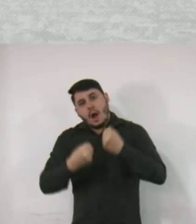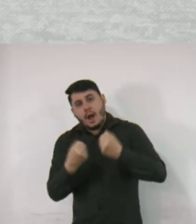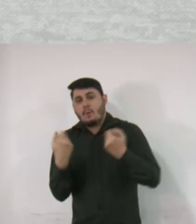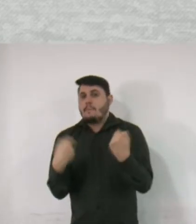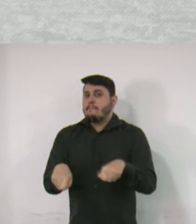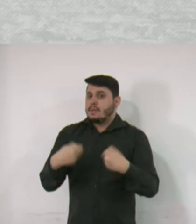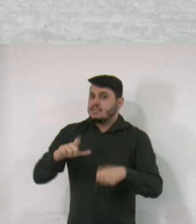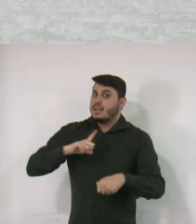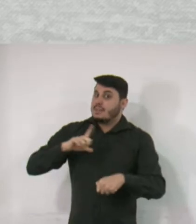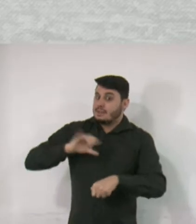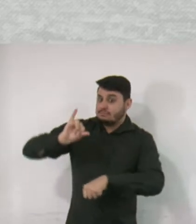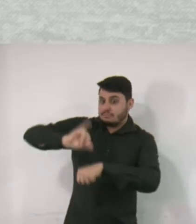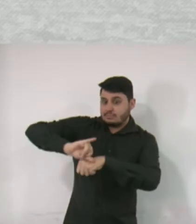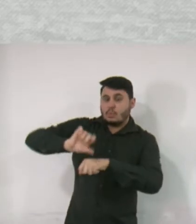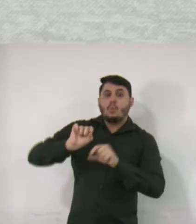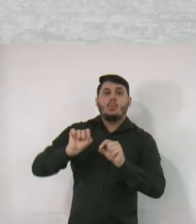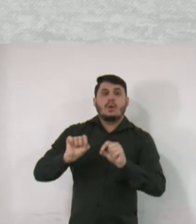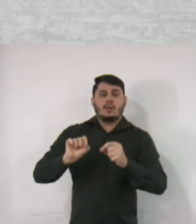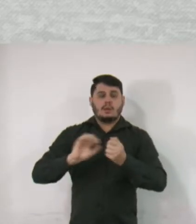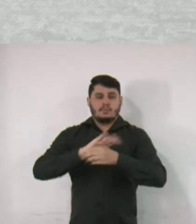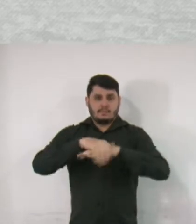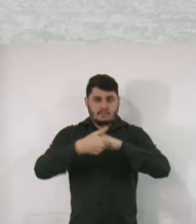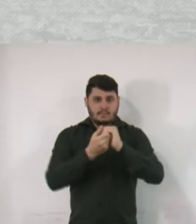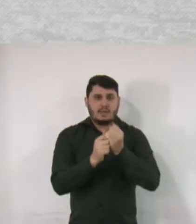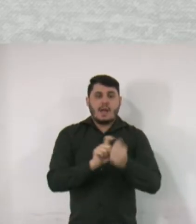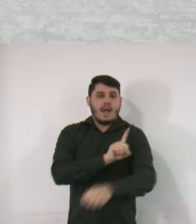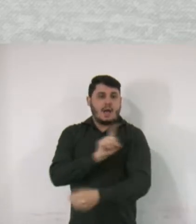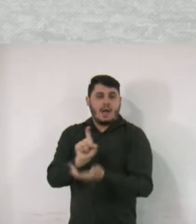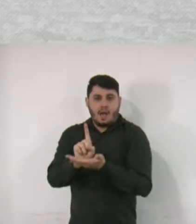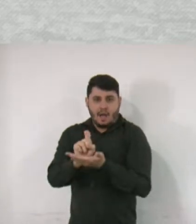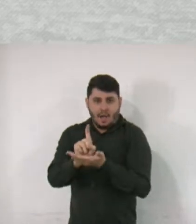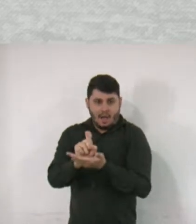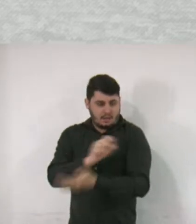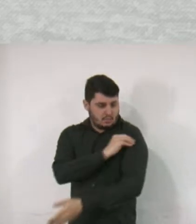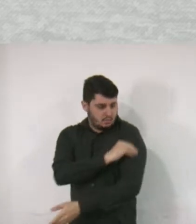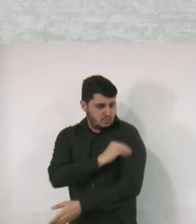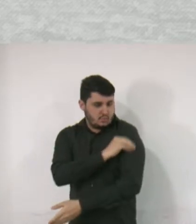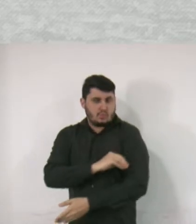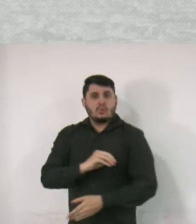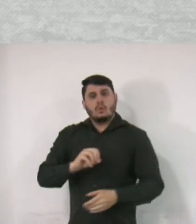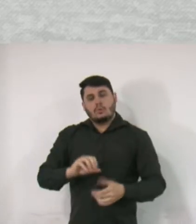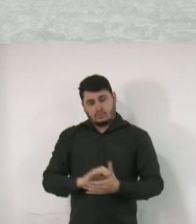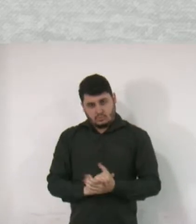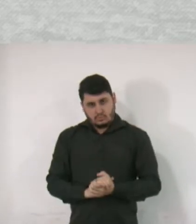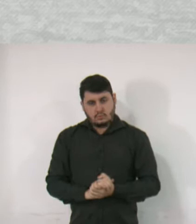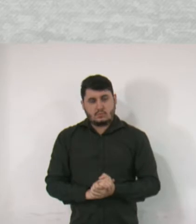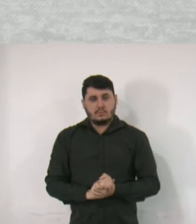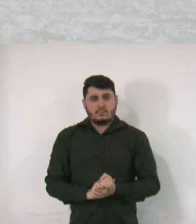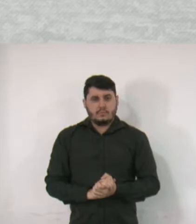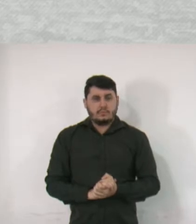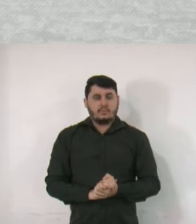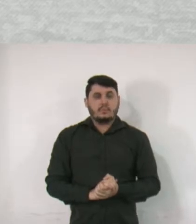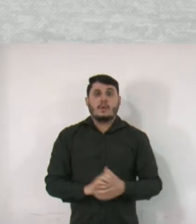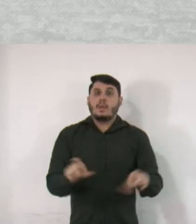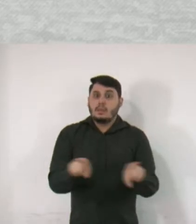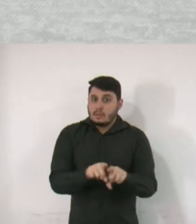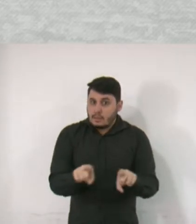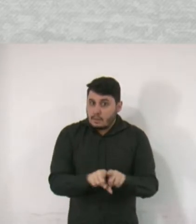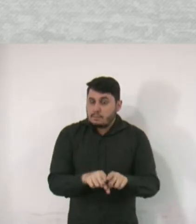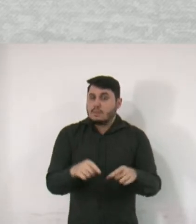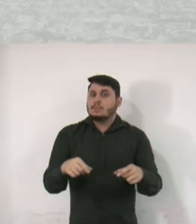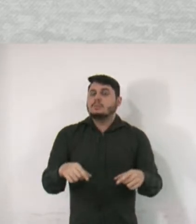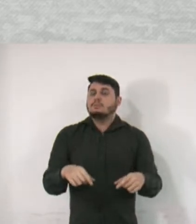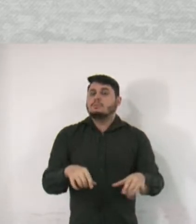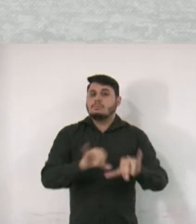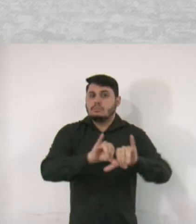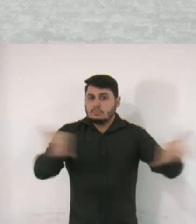para a higienização das mãos. E continuando, seria pedido que seja feita a